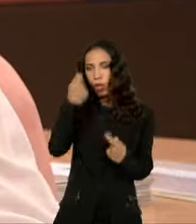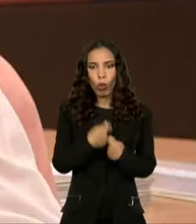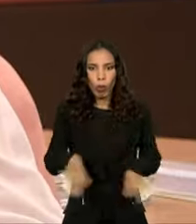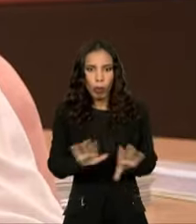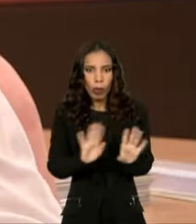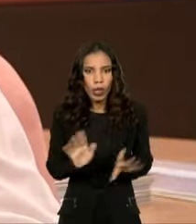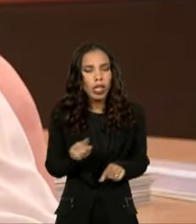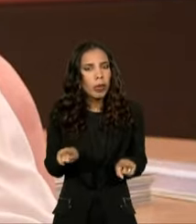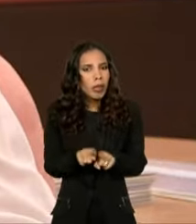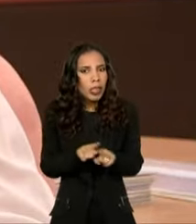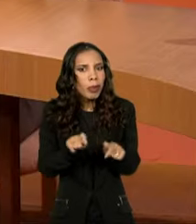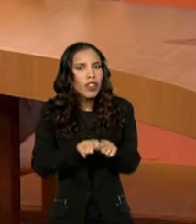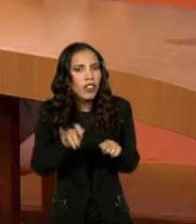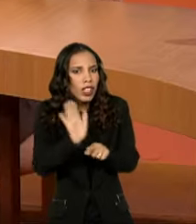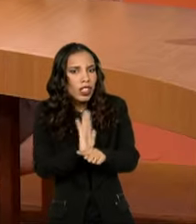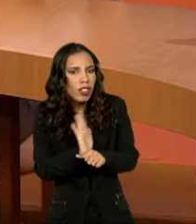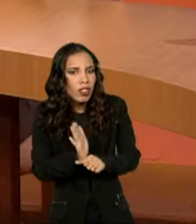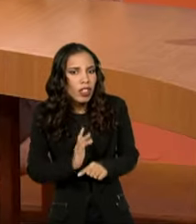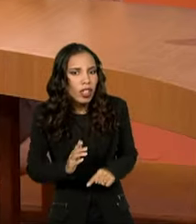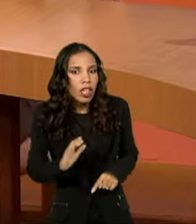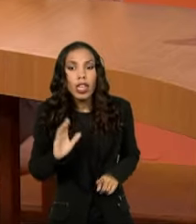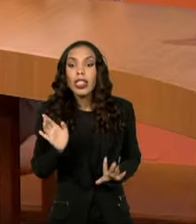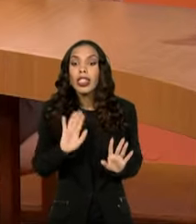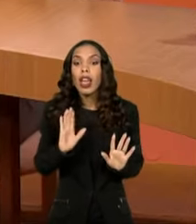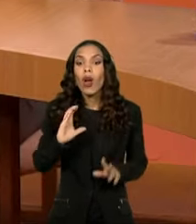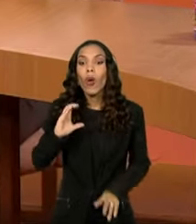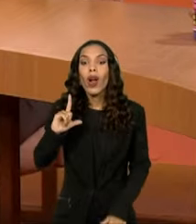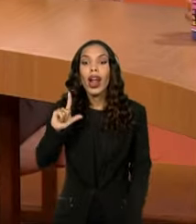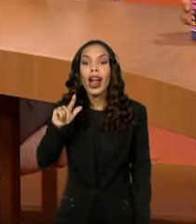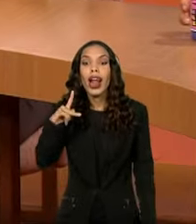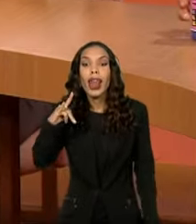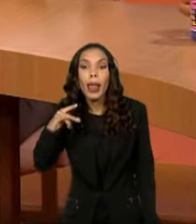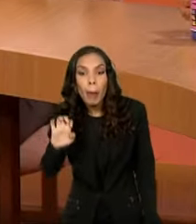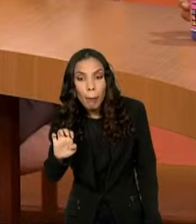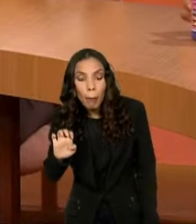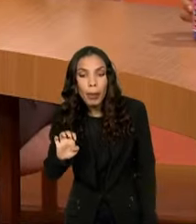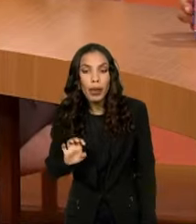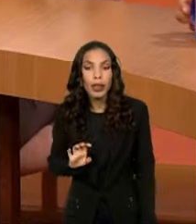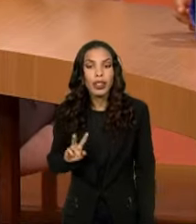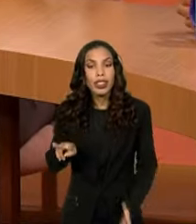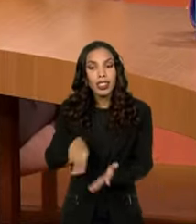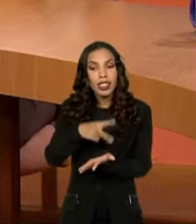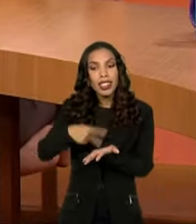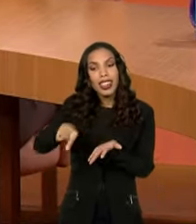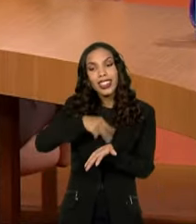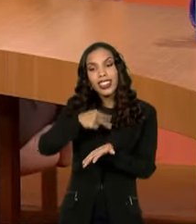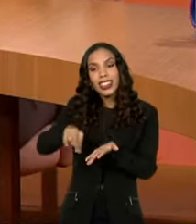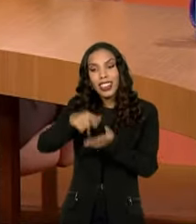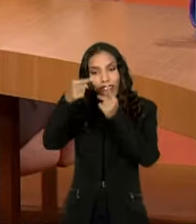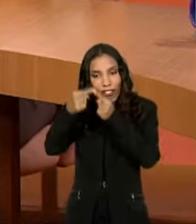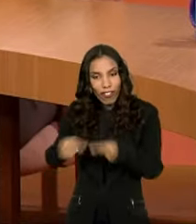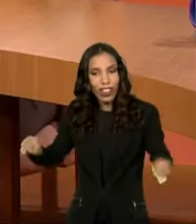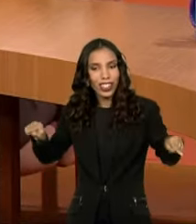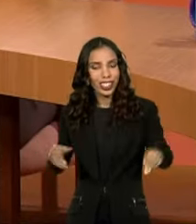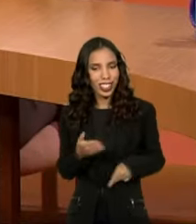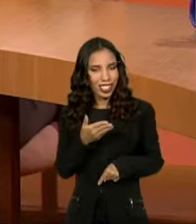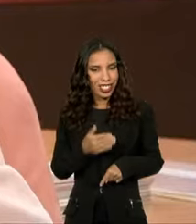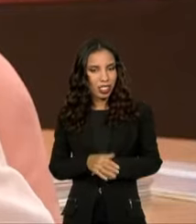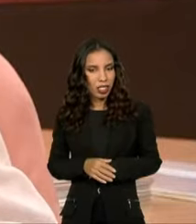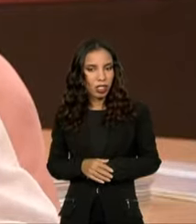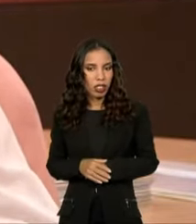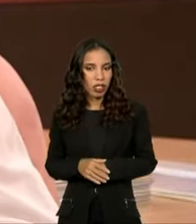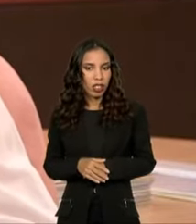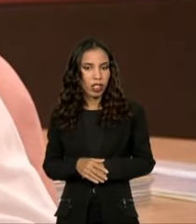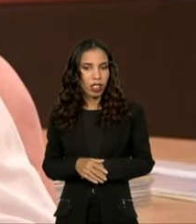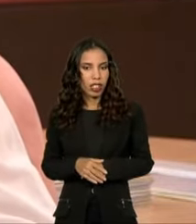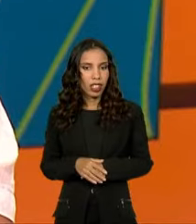Jaime, João Pecos, Miquinhos Amistados. Um clipe. É, clipe fantástico. Dançando. Dança, foi a sua estreia, não foi? Não,